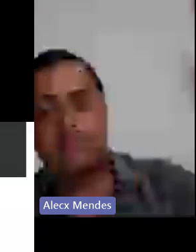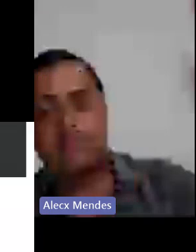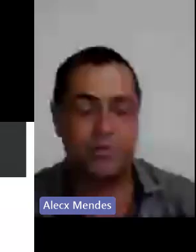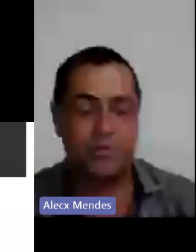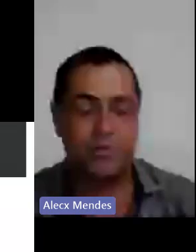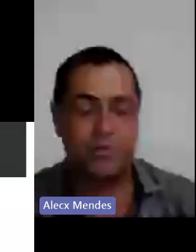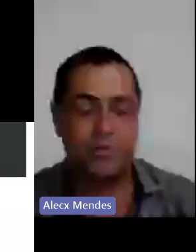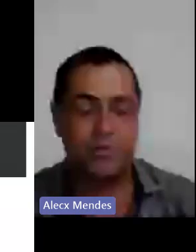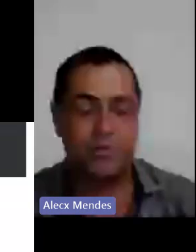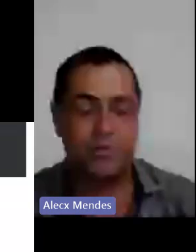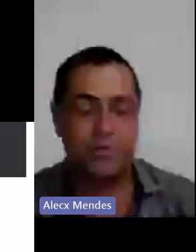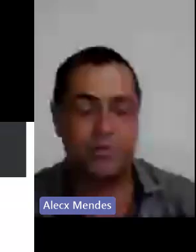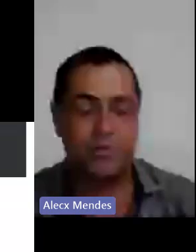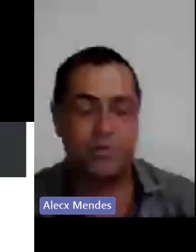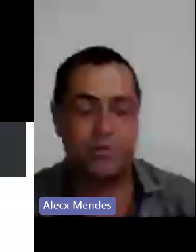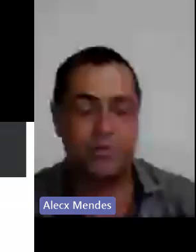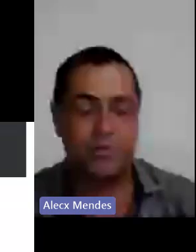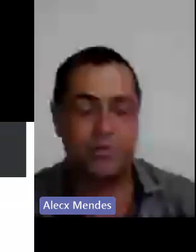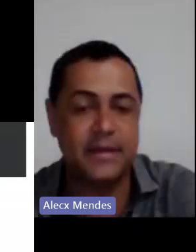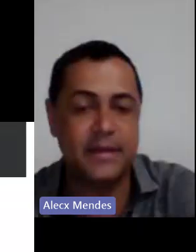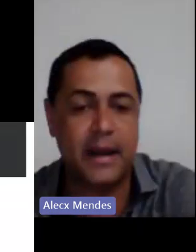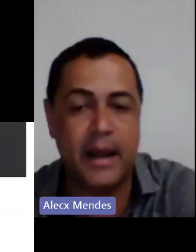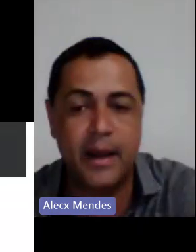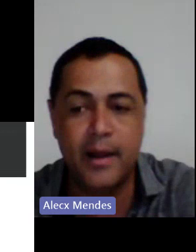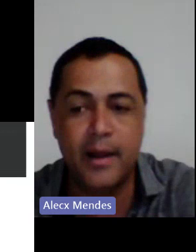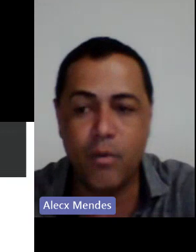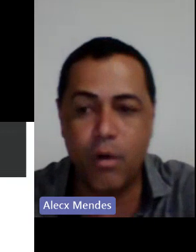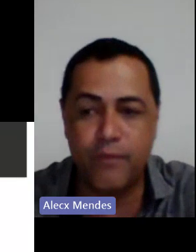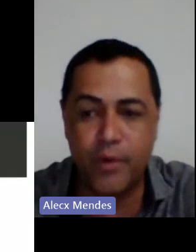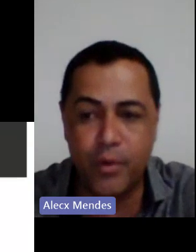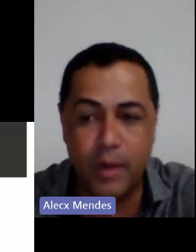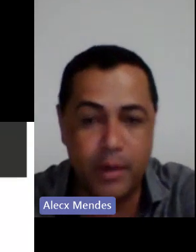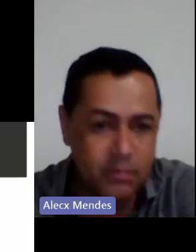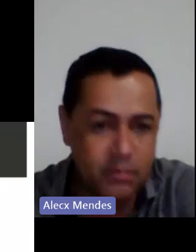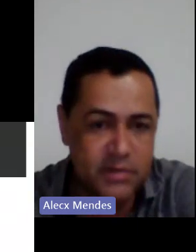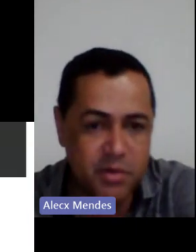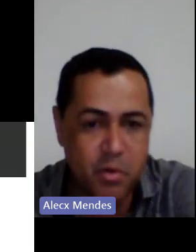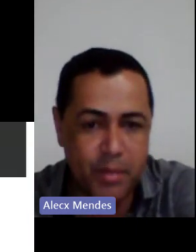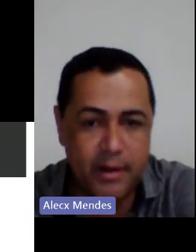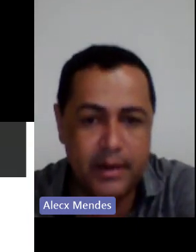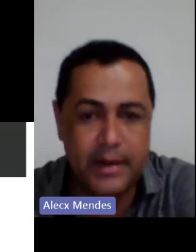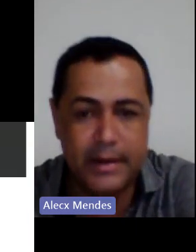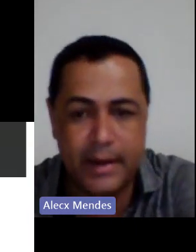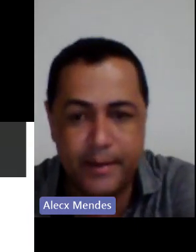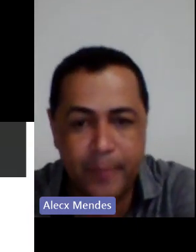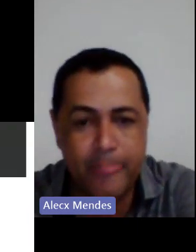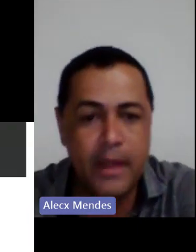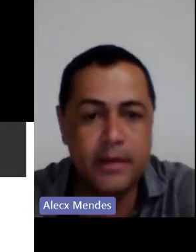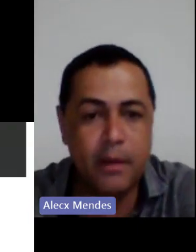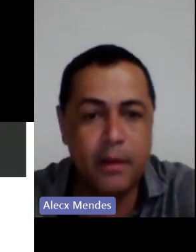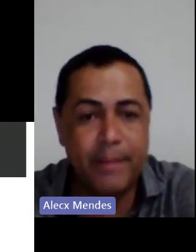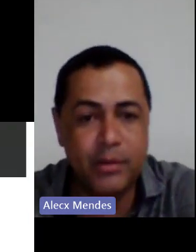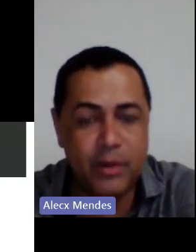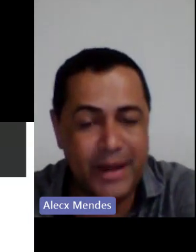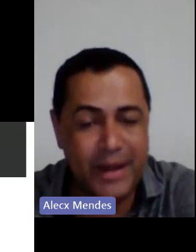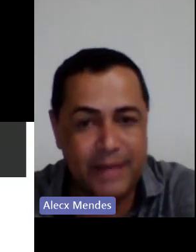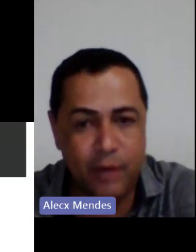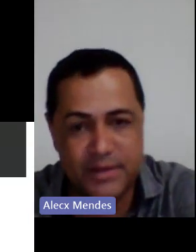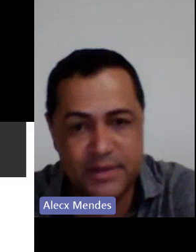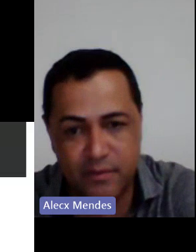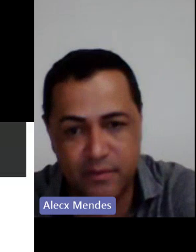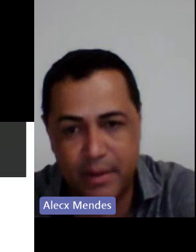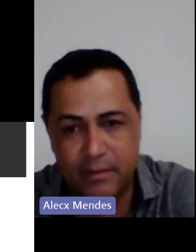resumo, faz a introdução e a conclusão você apresenta lá qual foi o caminho que você chegou para aquilo ali, né? Então, para